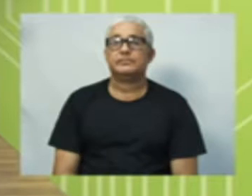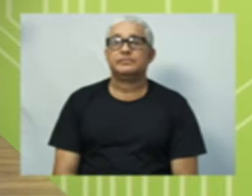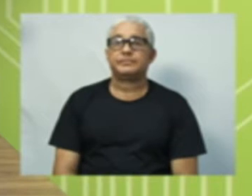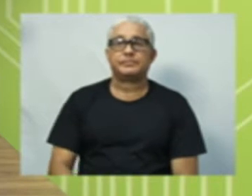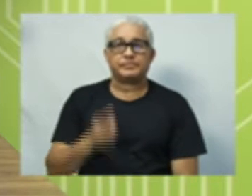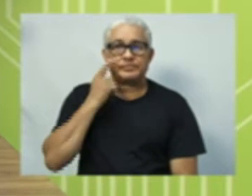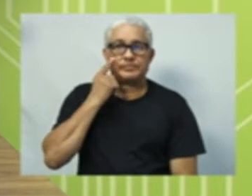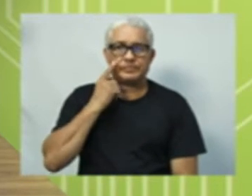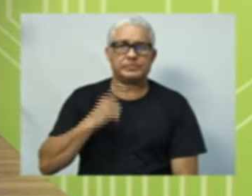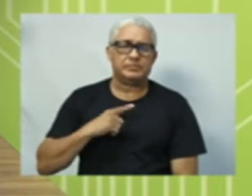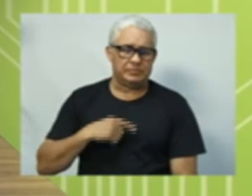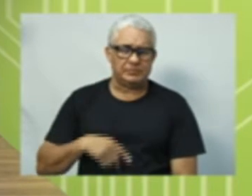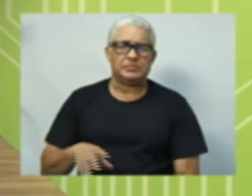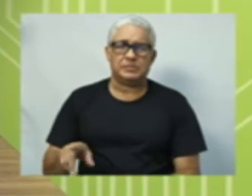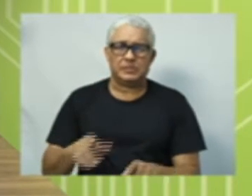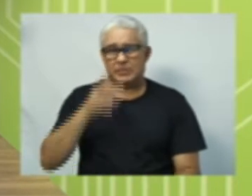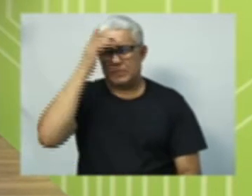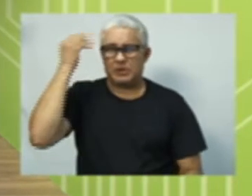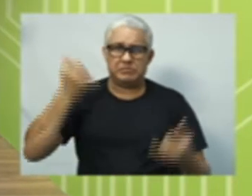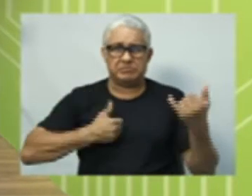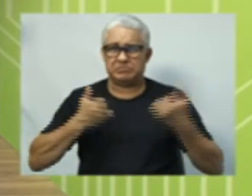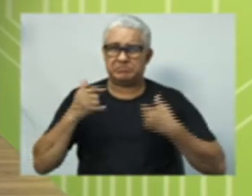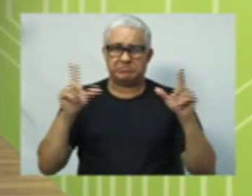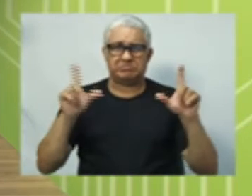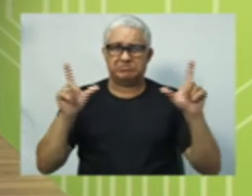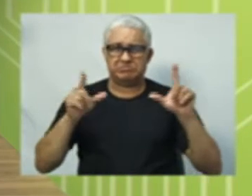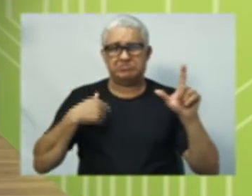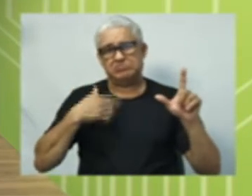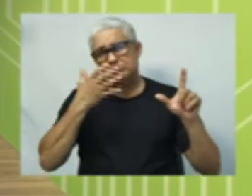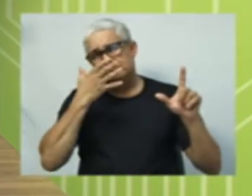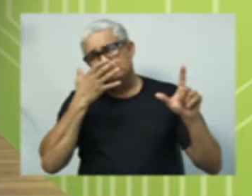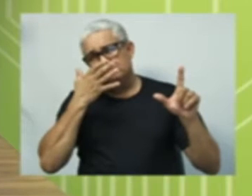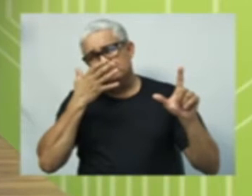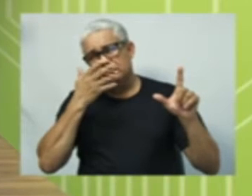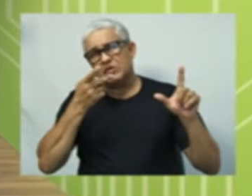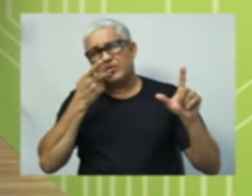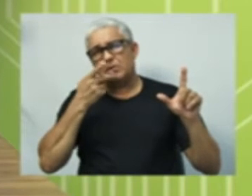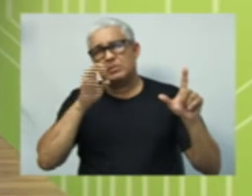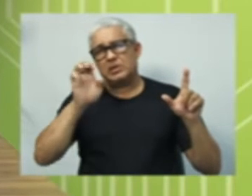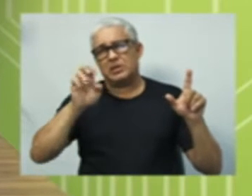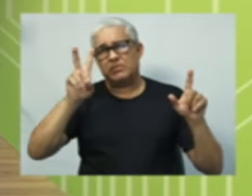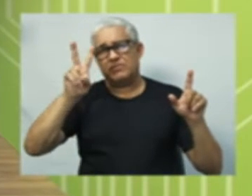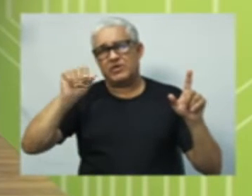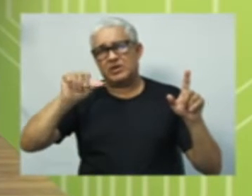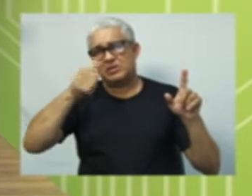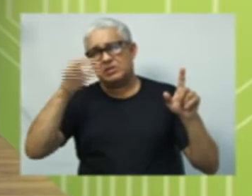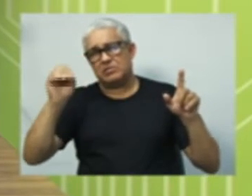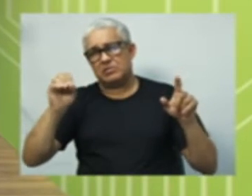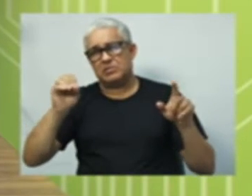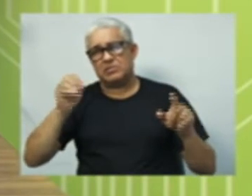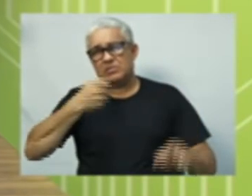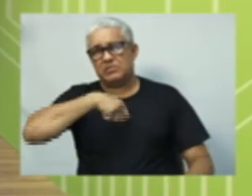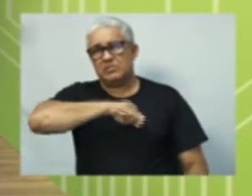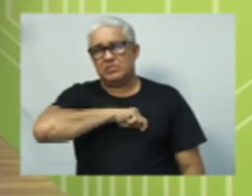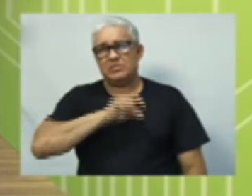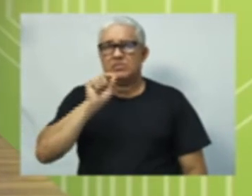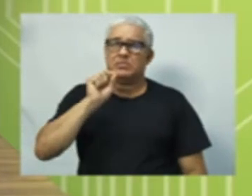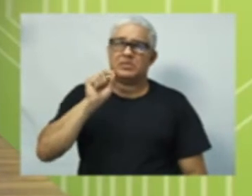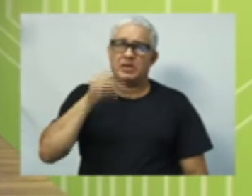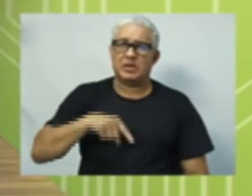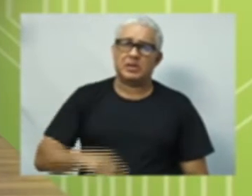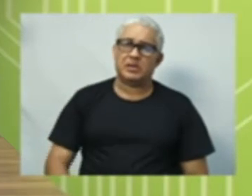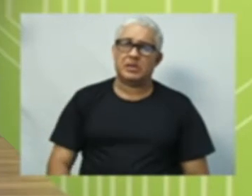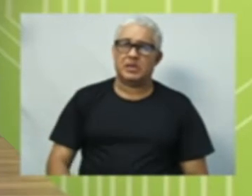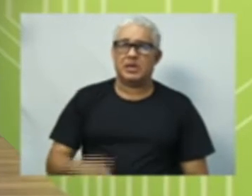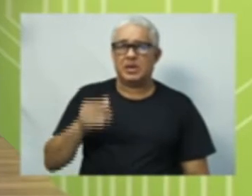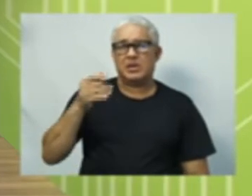vê muito, ouve muito, toda hora na TV falando sobre isso, né? Sobre a evasão fiscal, que é o quê? A